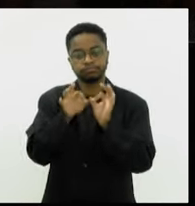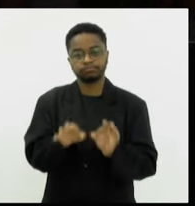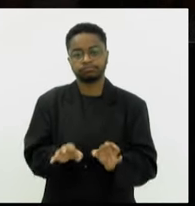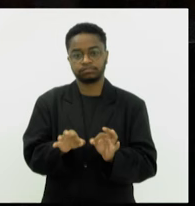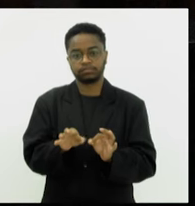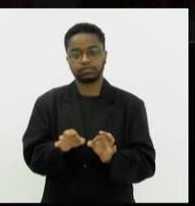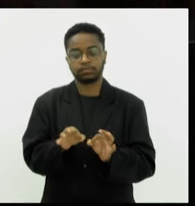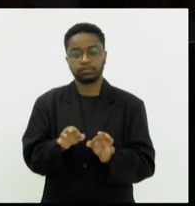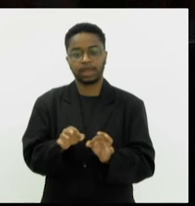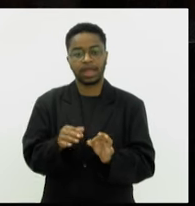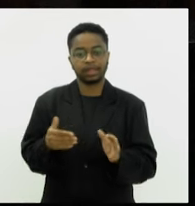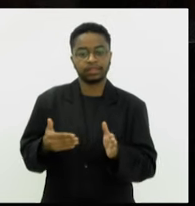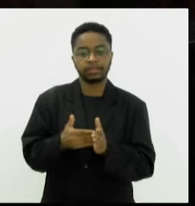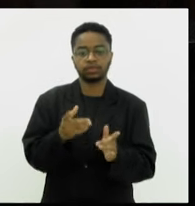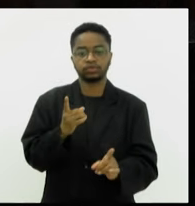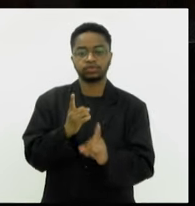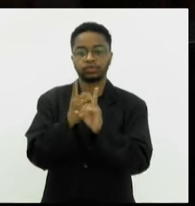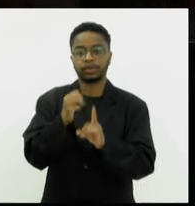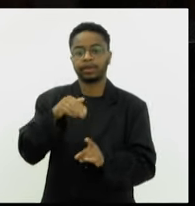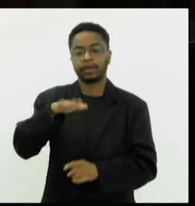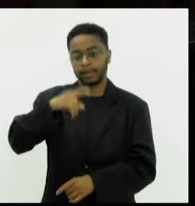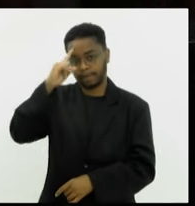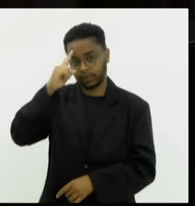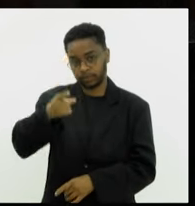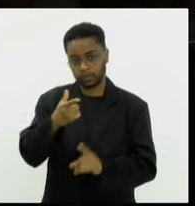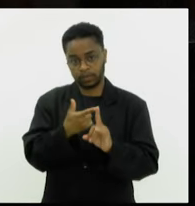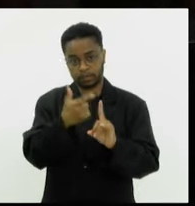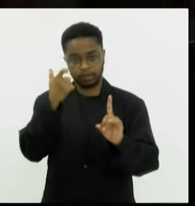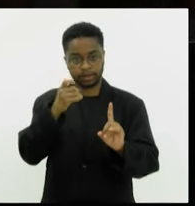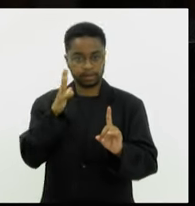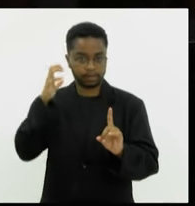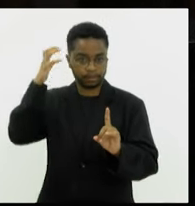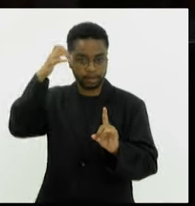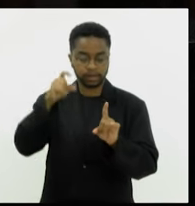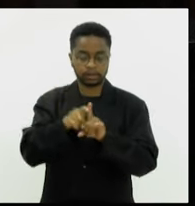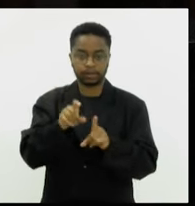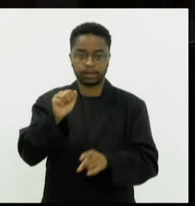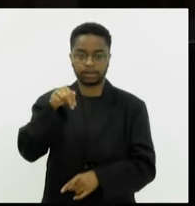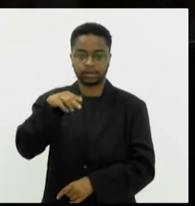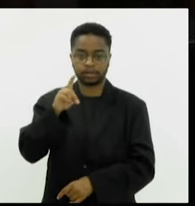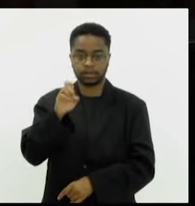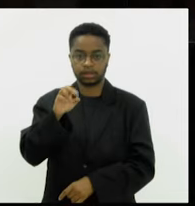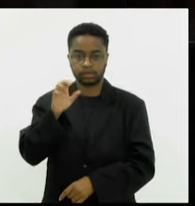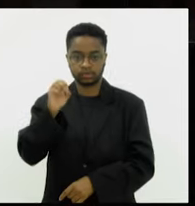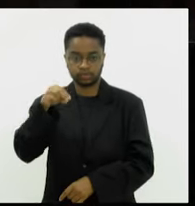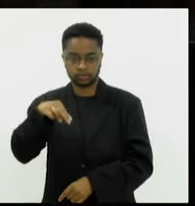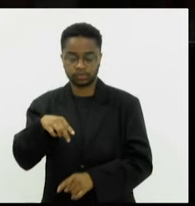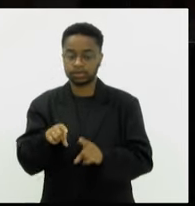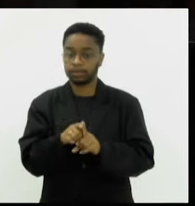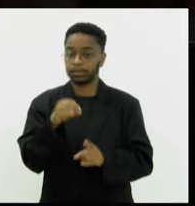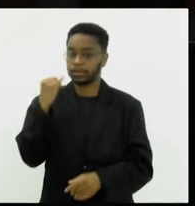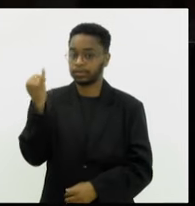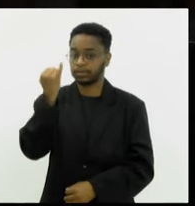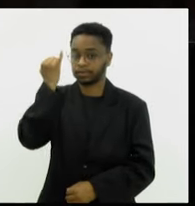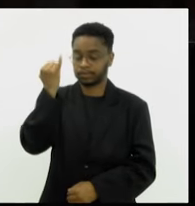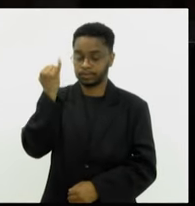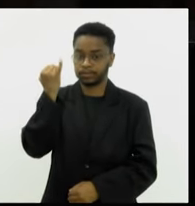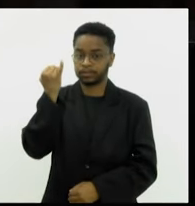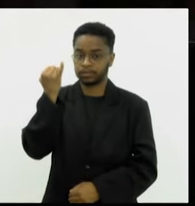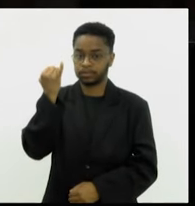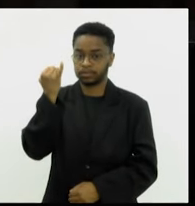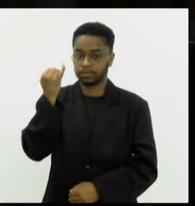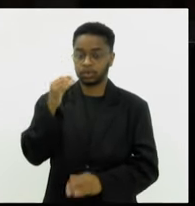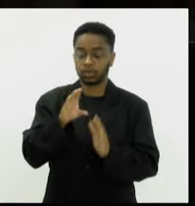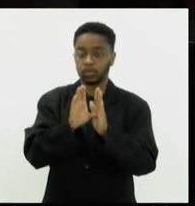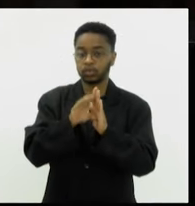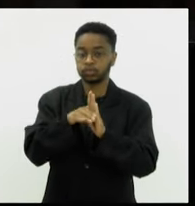que levasse aos mandantes do assassinato de Marielle Anderson. E é importante, senhora presidenta, o conceito